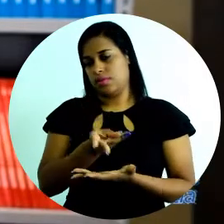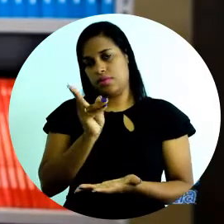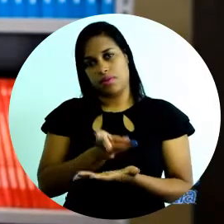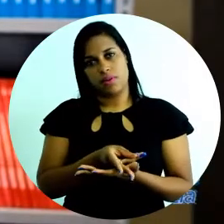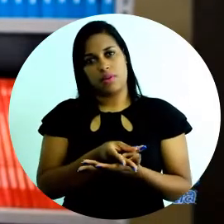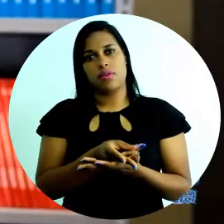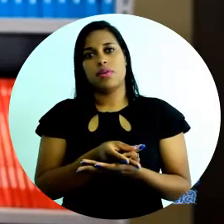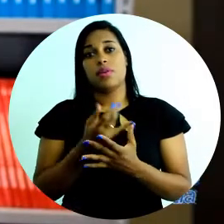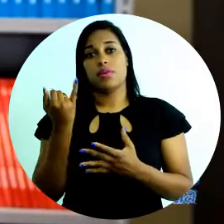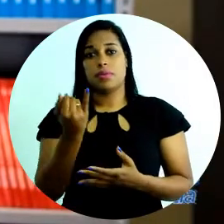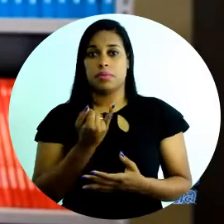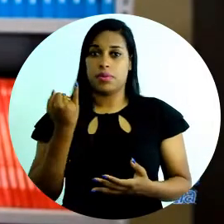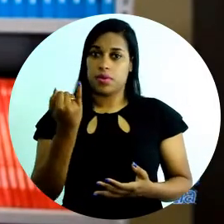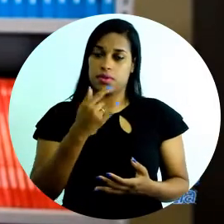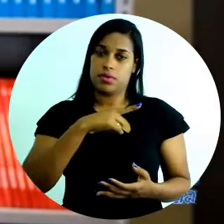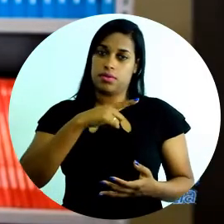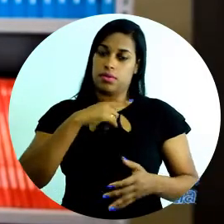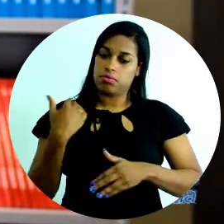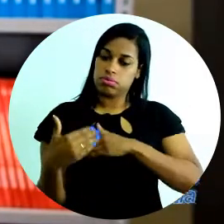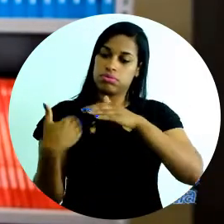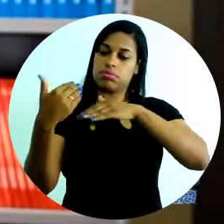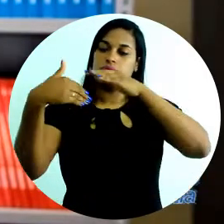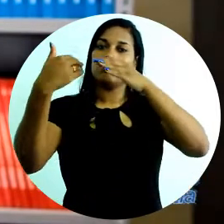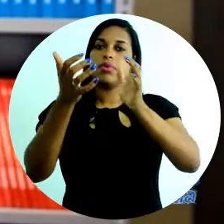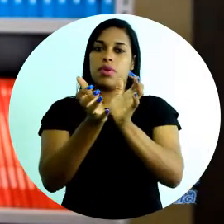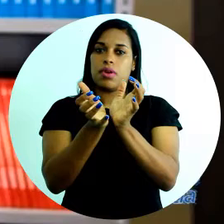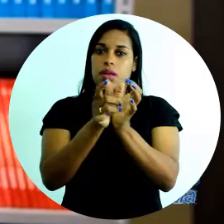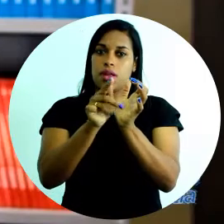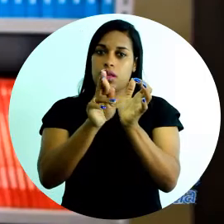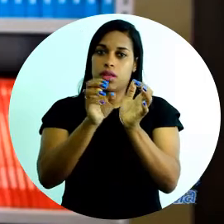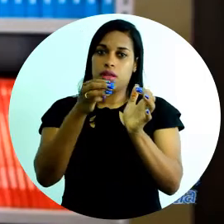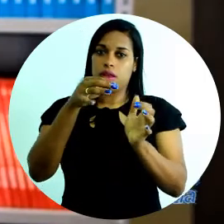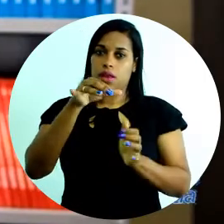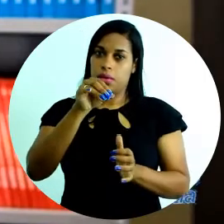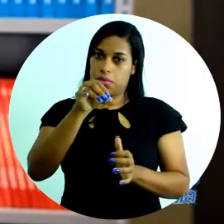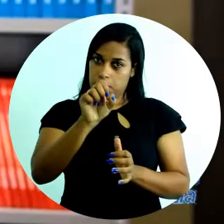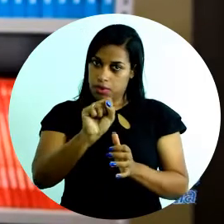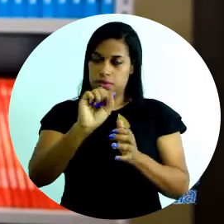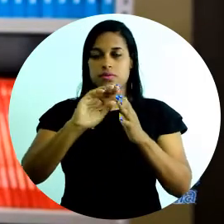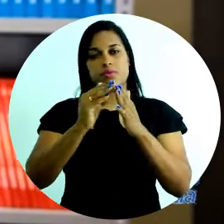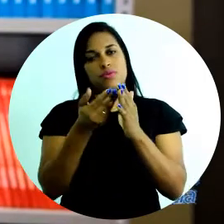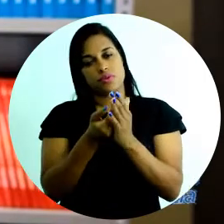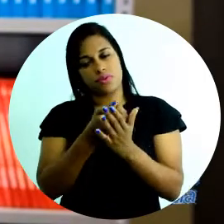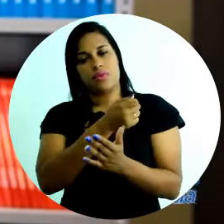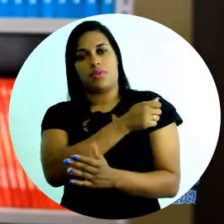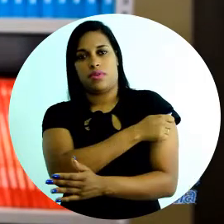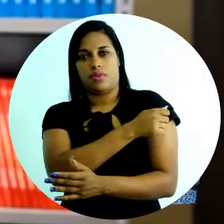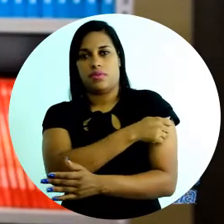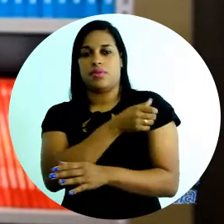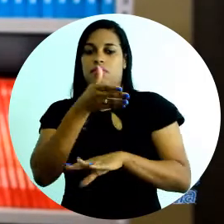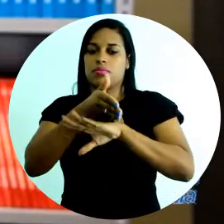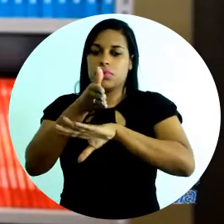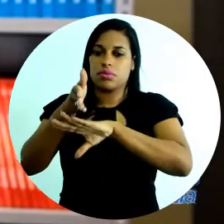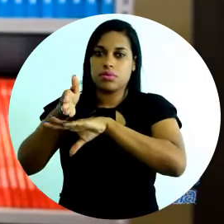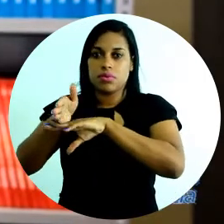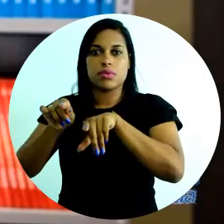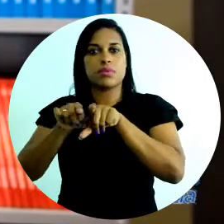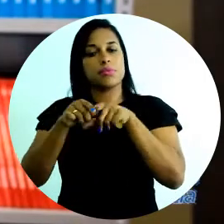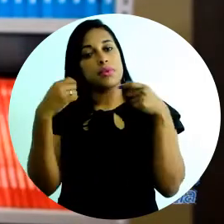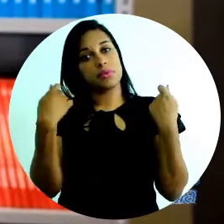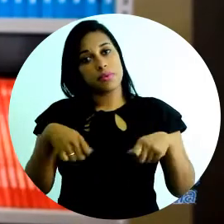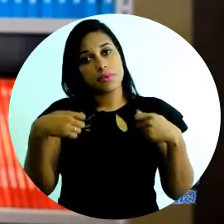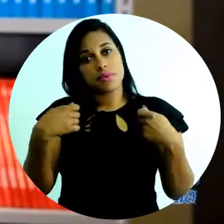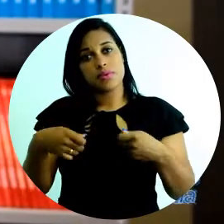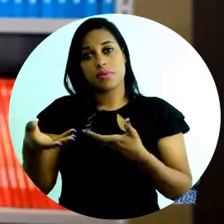precisam participar, é importante que haja a construção de grêmios estudantis dentro do ambiente da escola. Os alunos